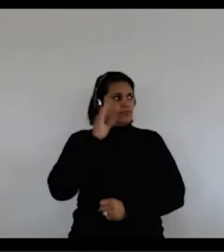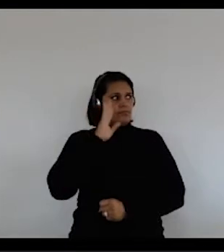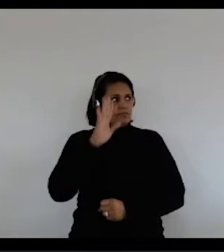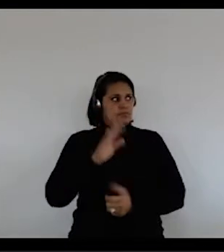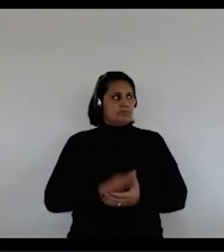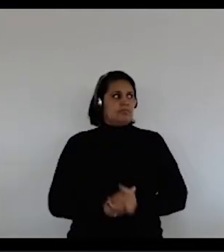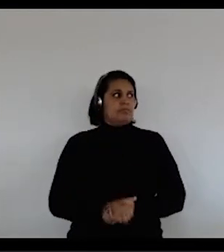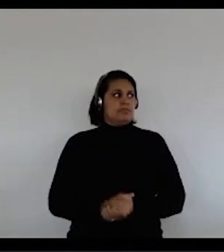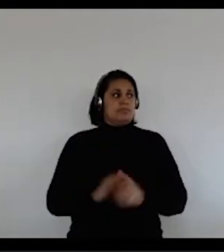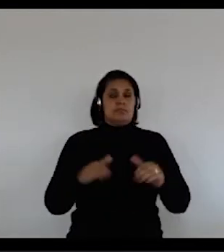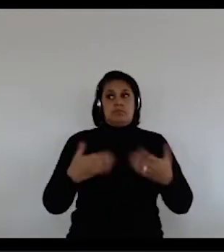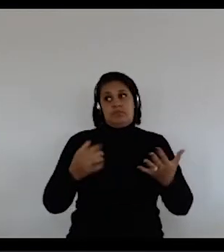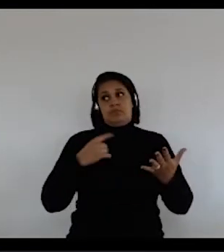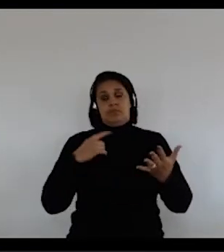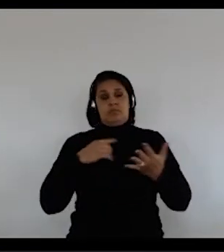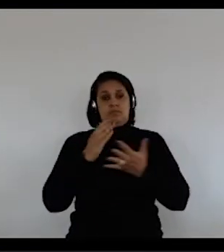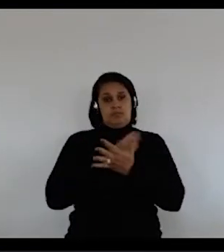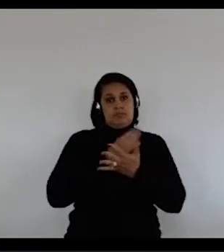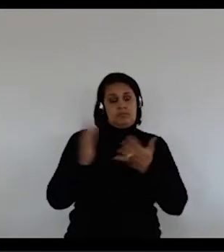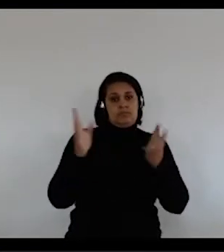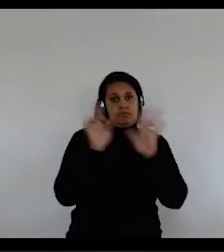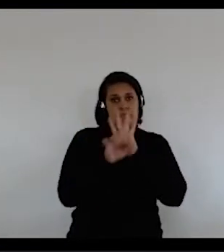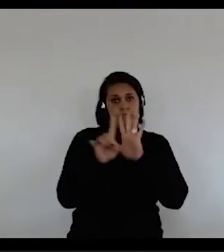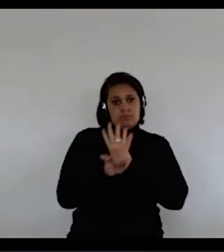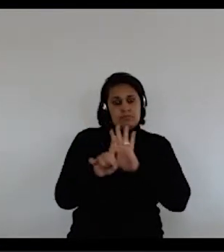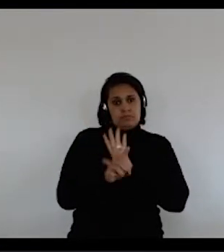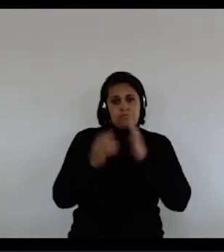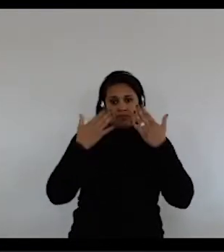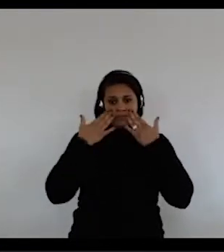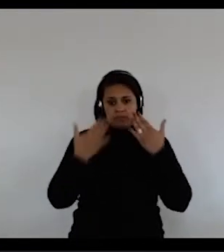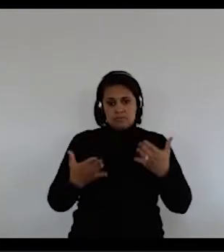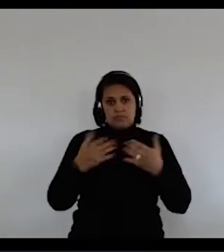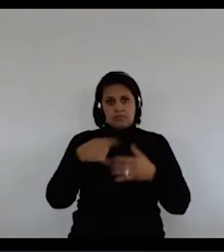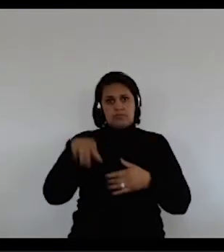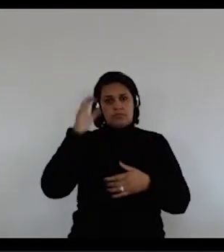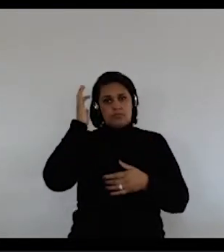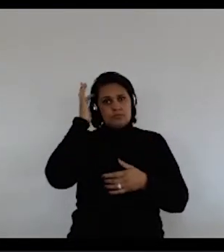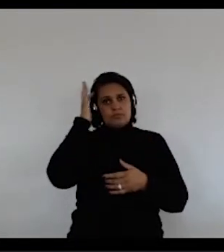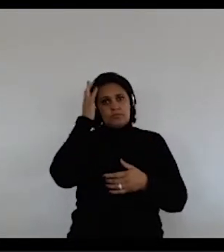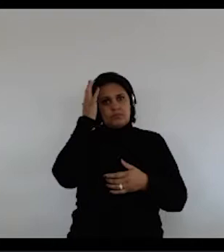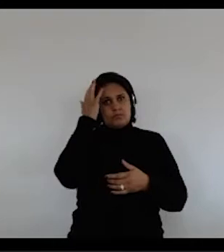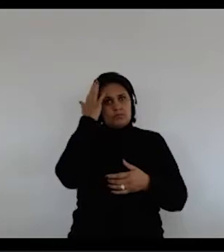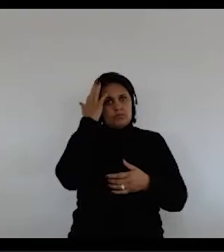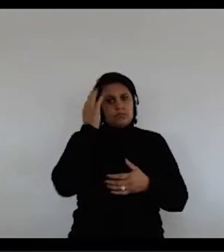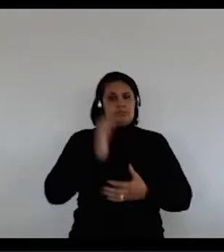questão perante o Tribunal Constitucional, que deverá resolver essa